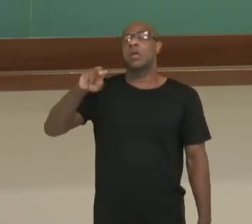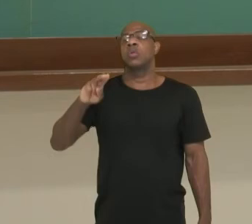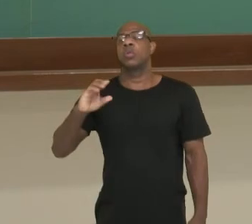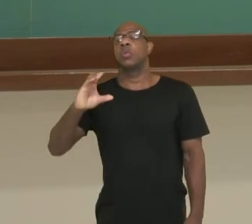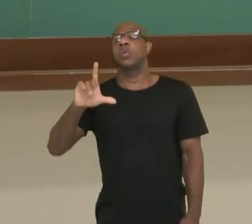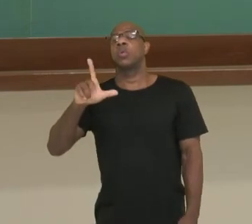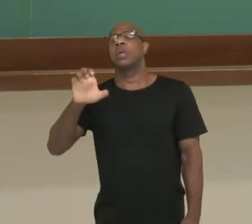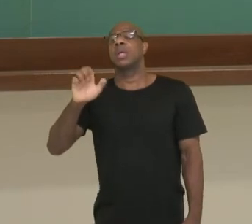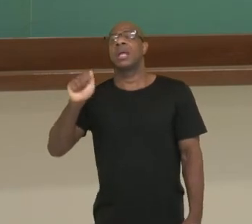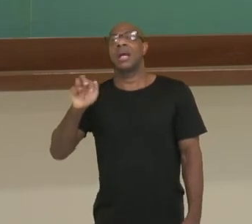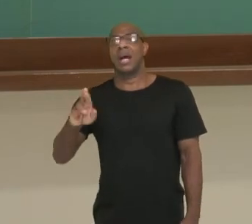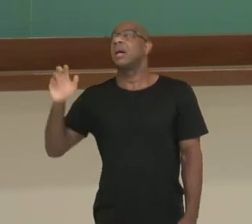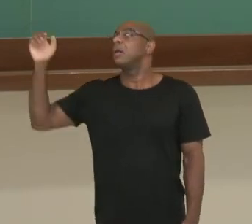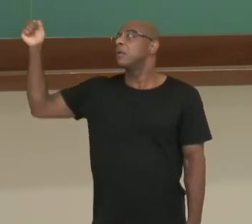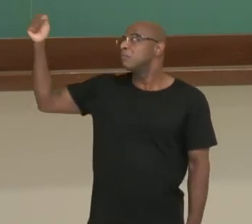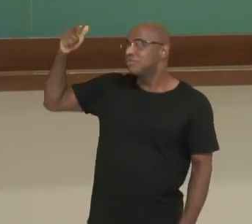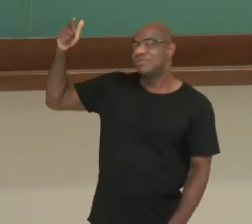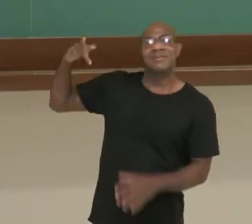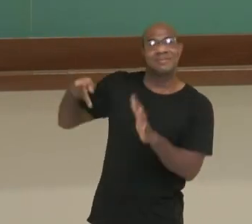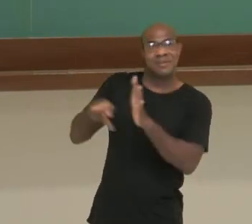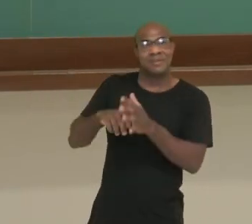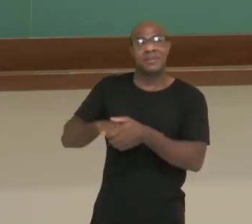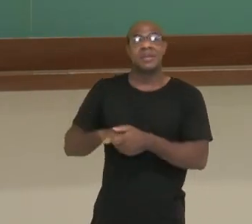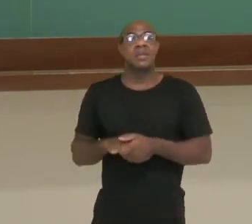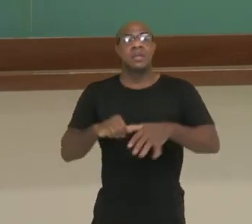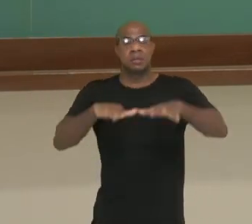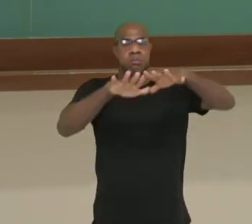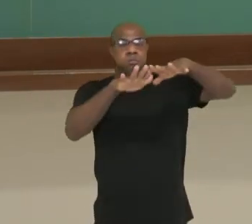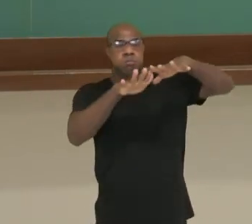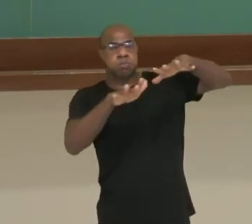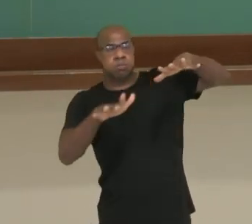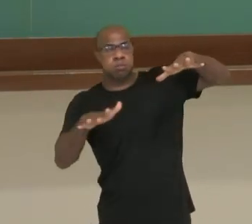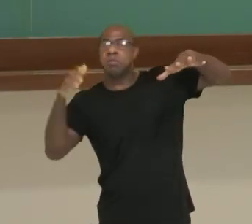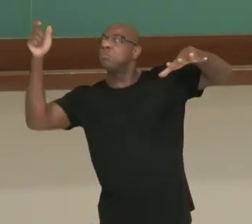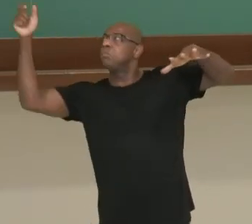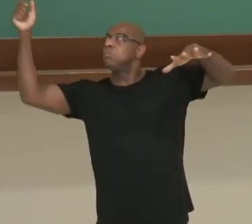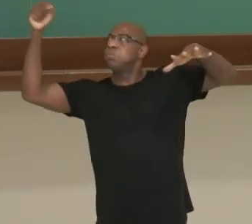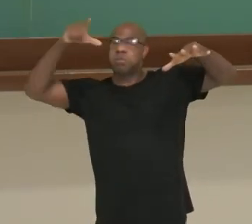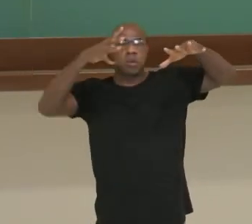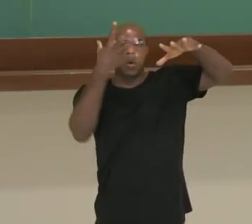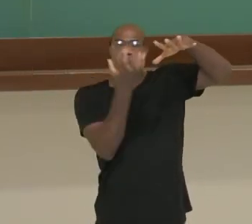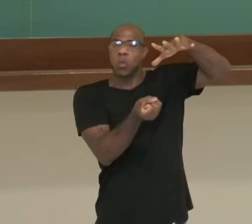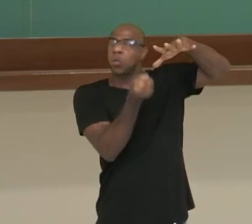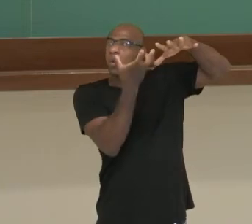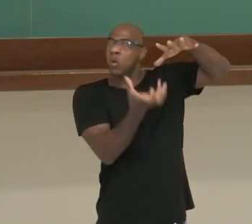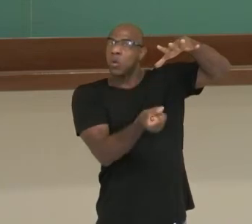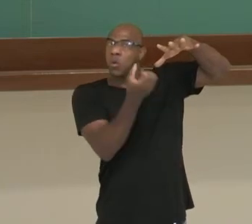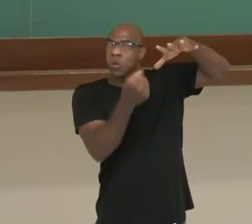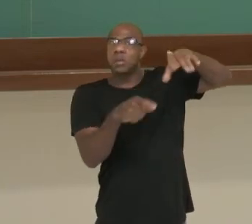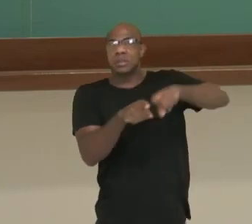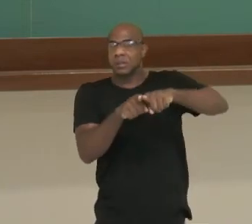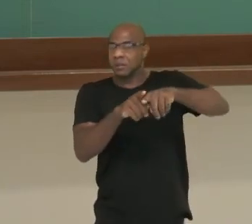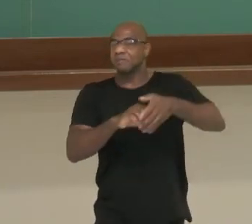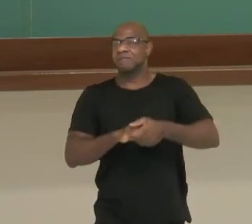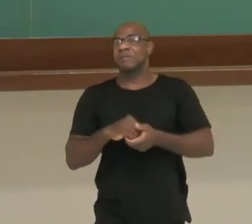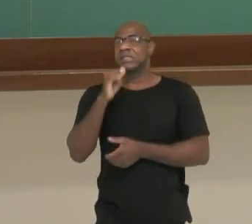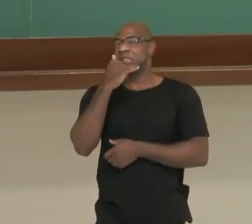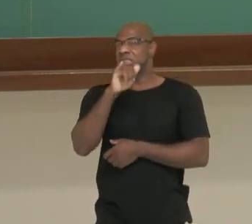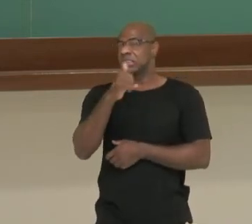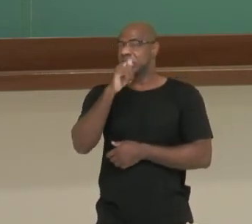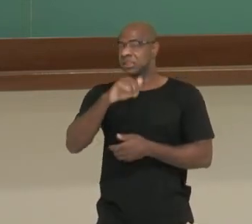que conforme nós vimos anteriormente, do total da matriz energética brasileira, cerca de 1,5%